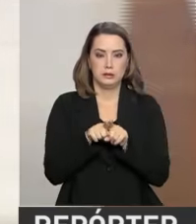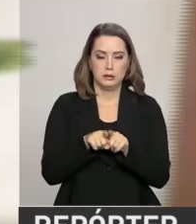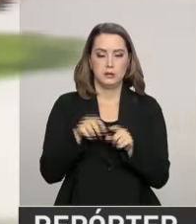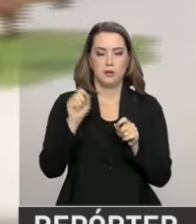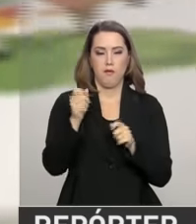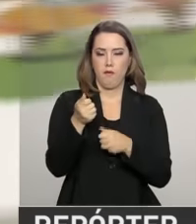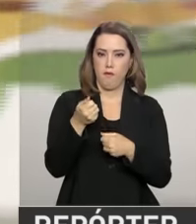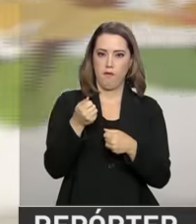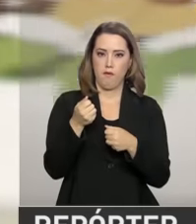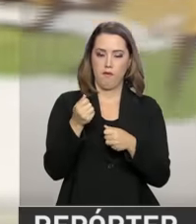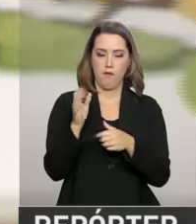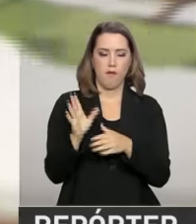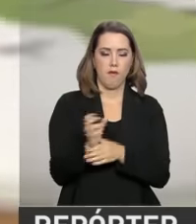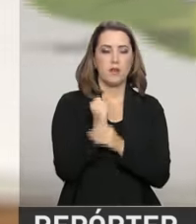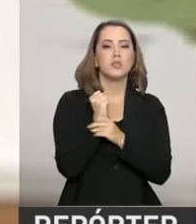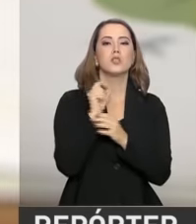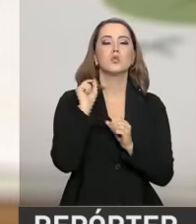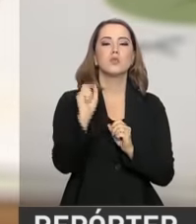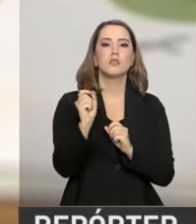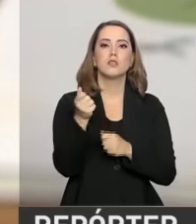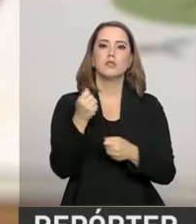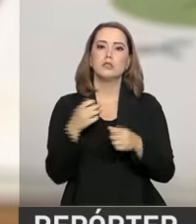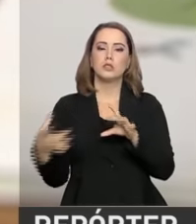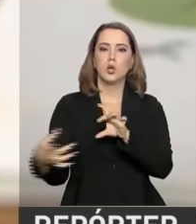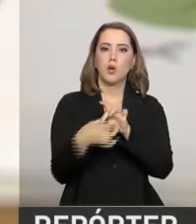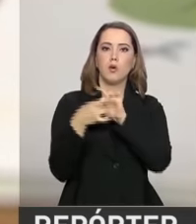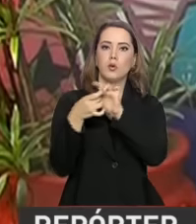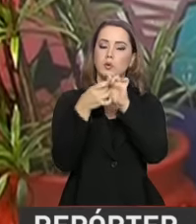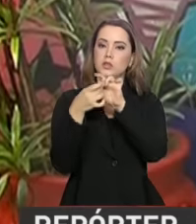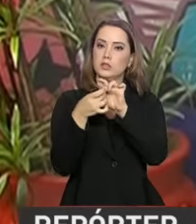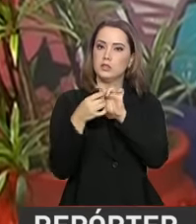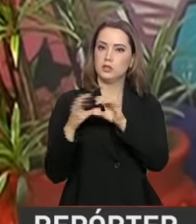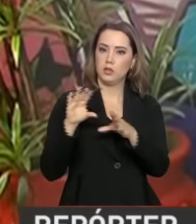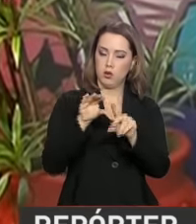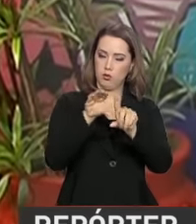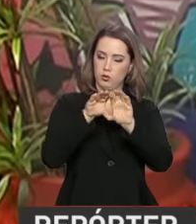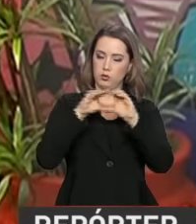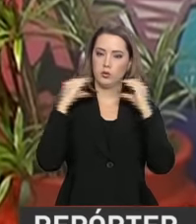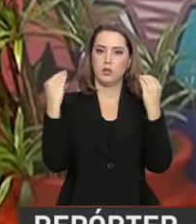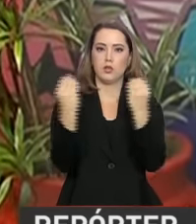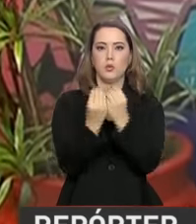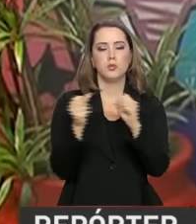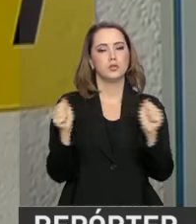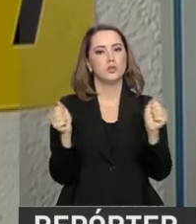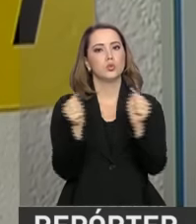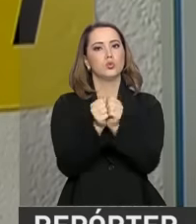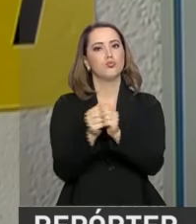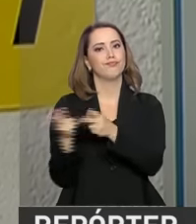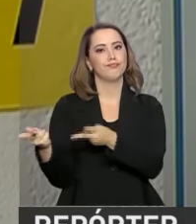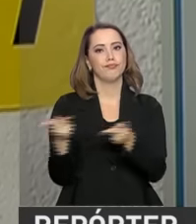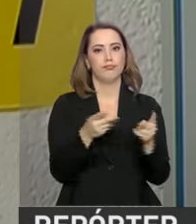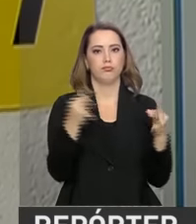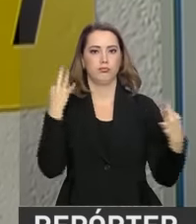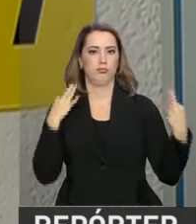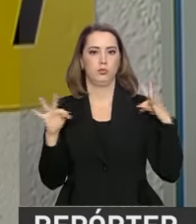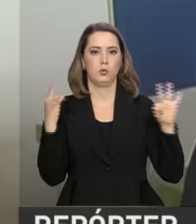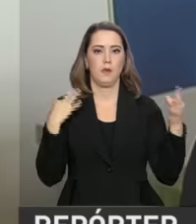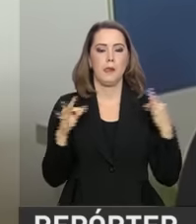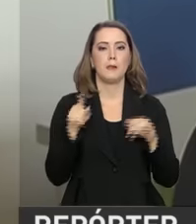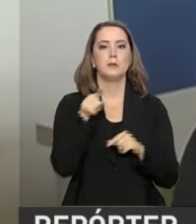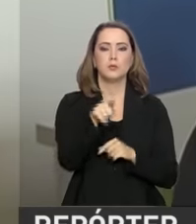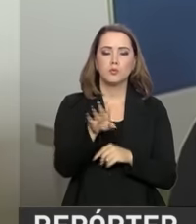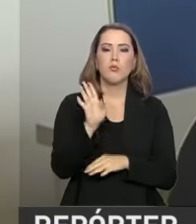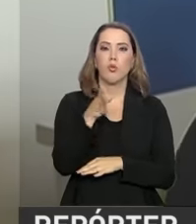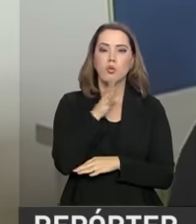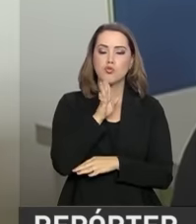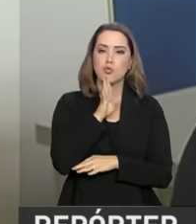sociocultural que é a integração da comunidade com os empreedimentos turísticos o hostel da Babilônia sabe bem o que é isso a